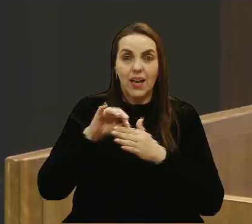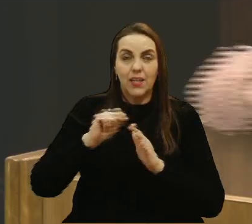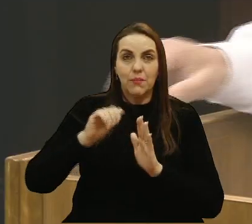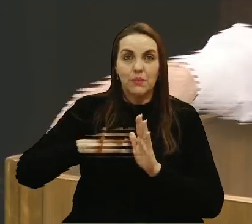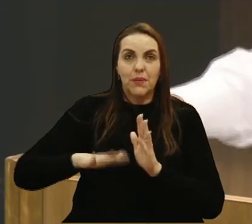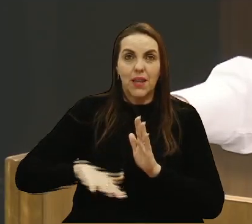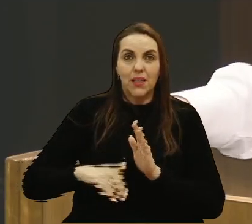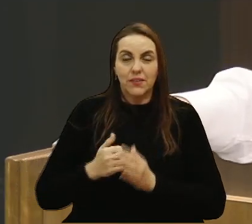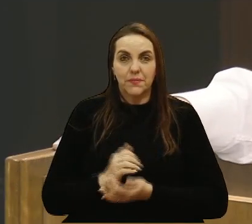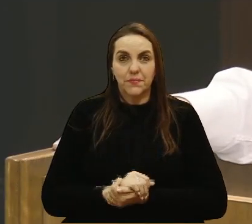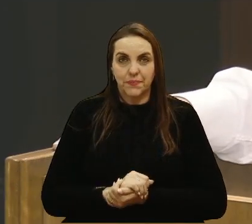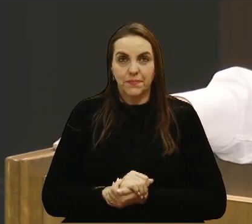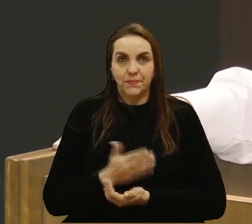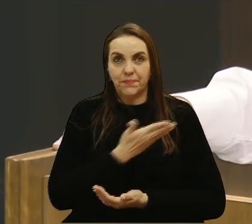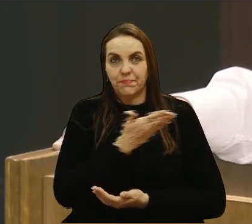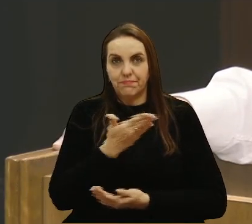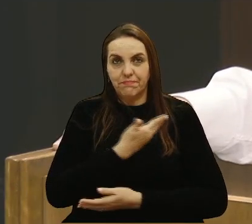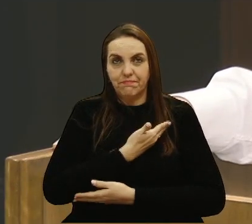meus amigos.